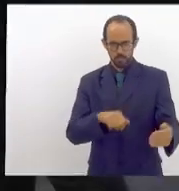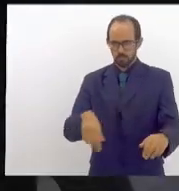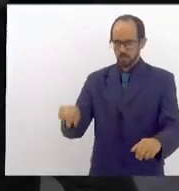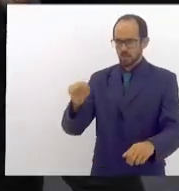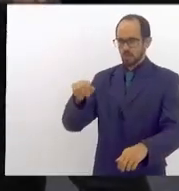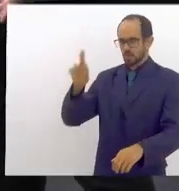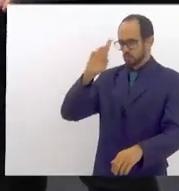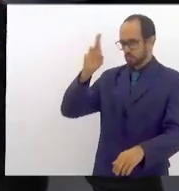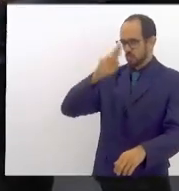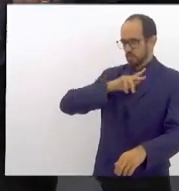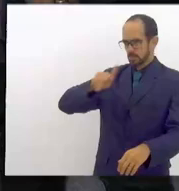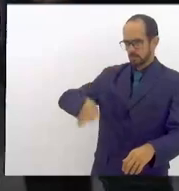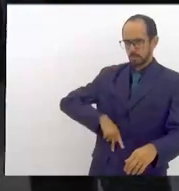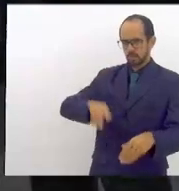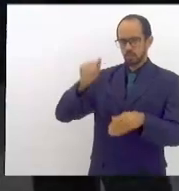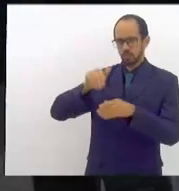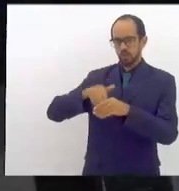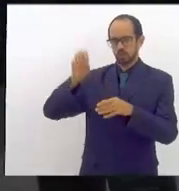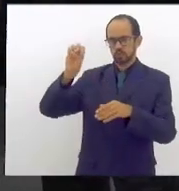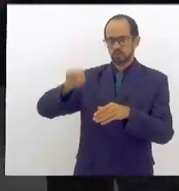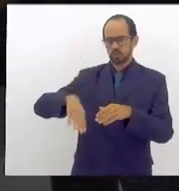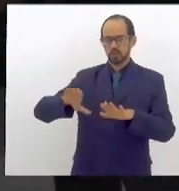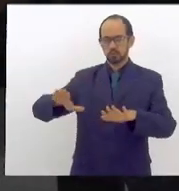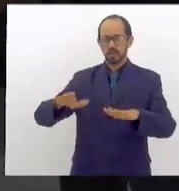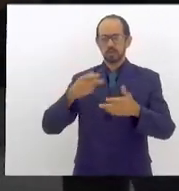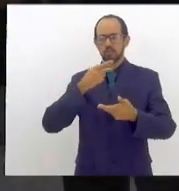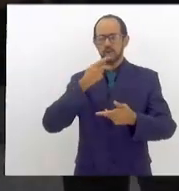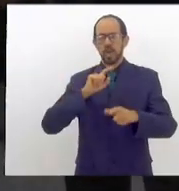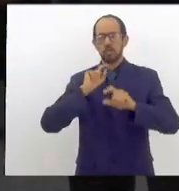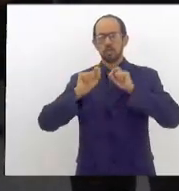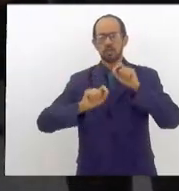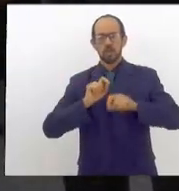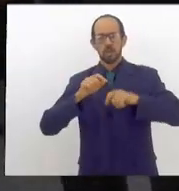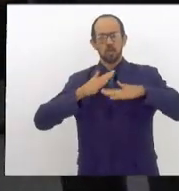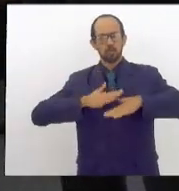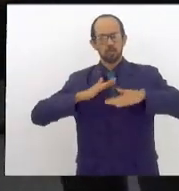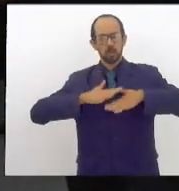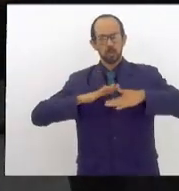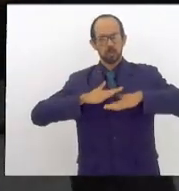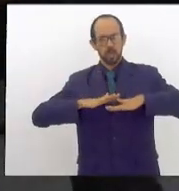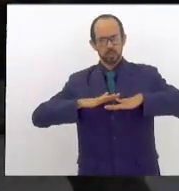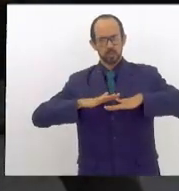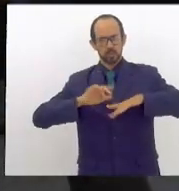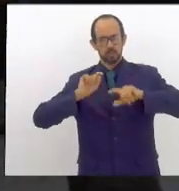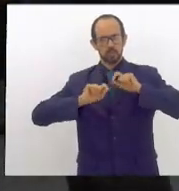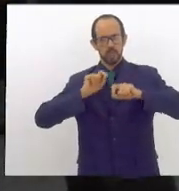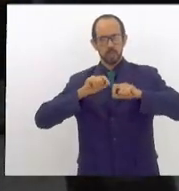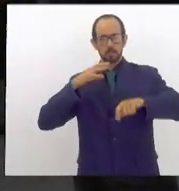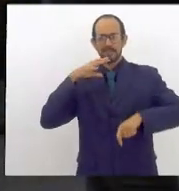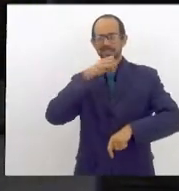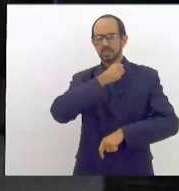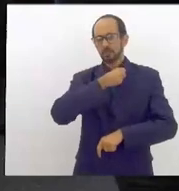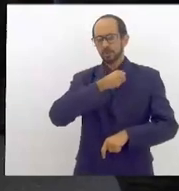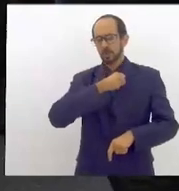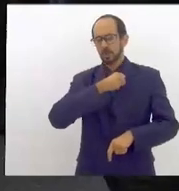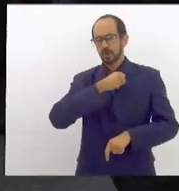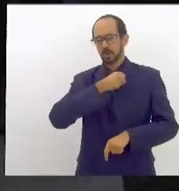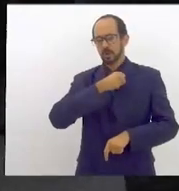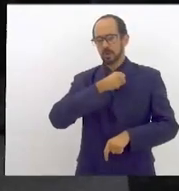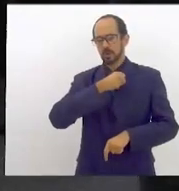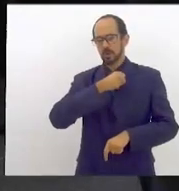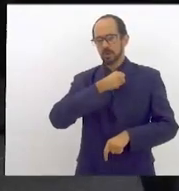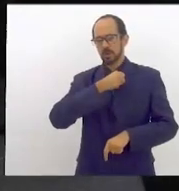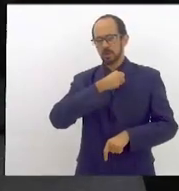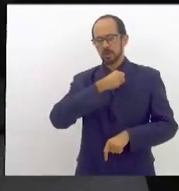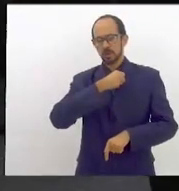voto obviamente o encaminhamento é pelo sim mas eu quero destacar o seguinte com toda calma percebam como vossas